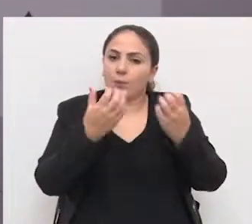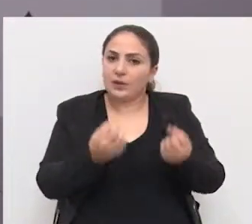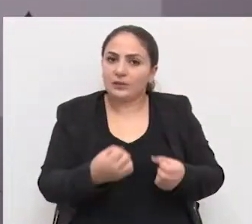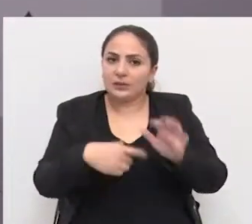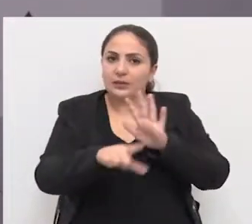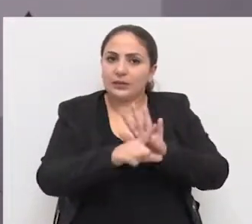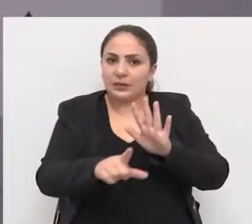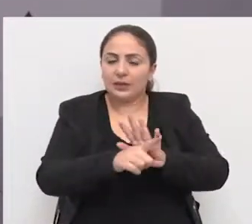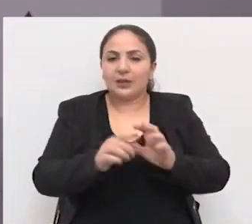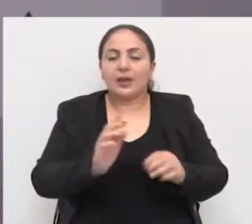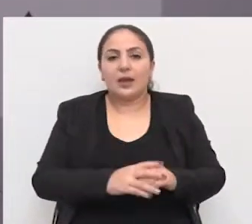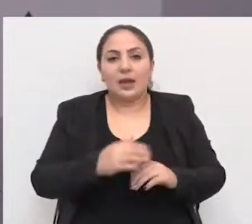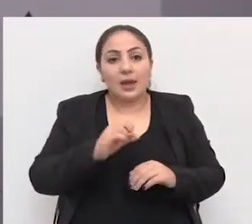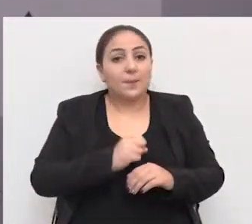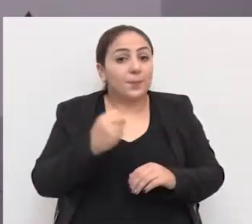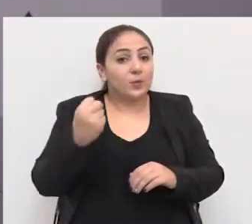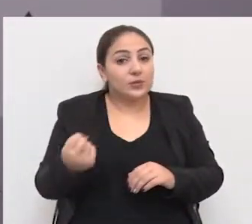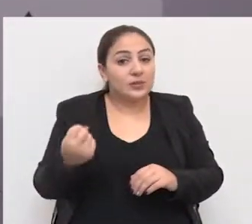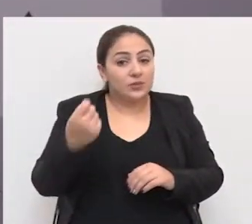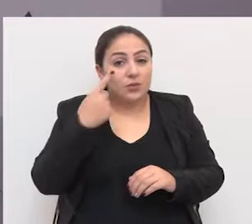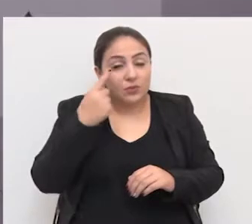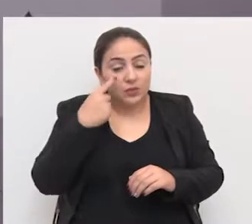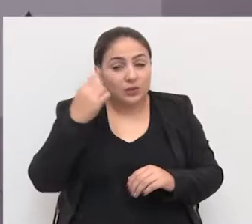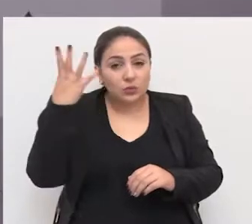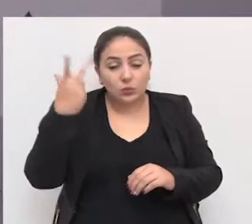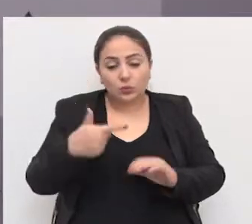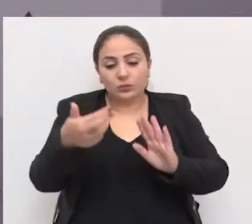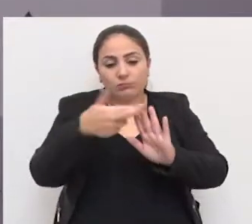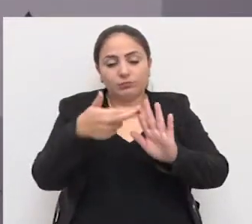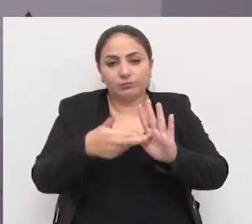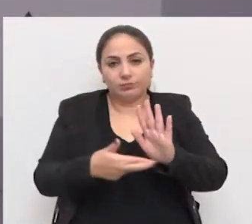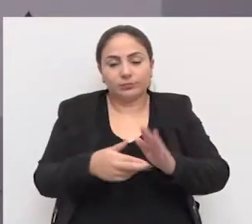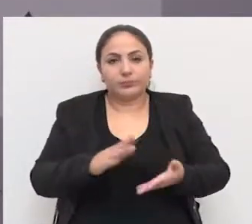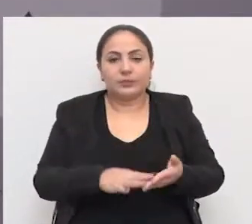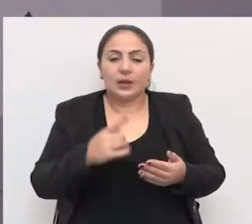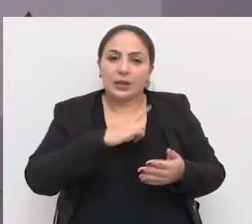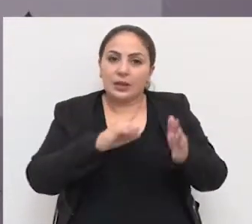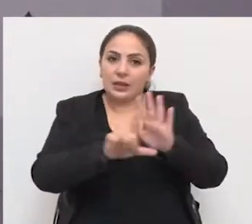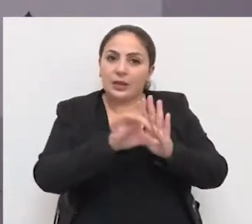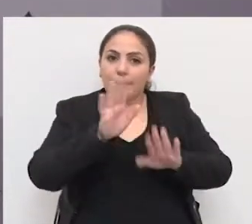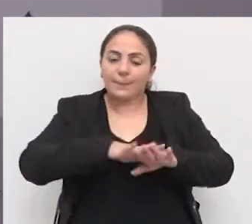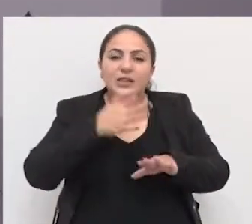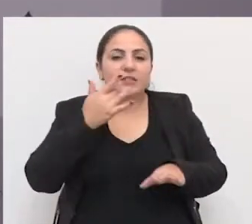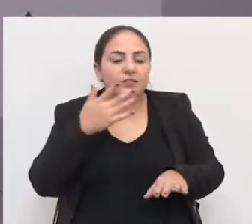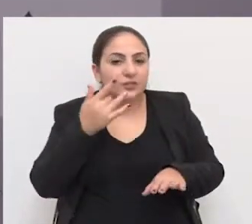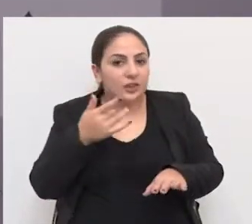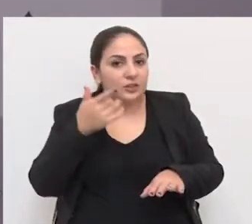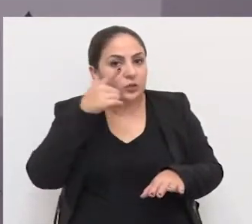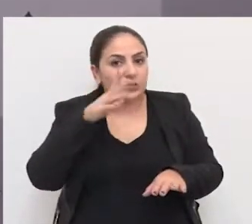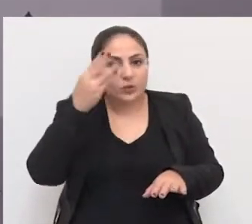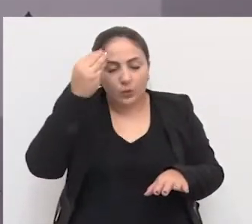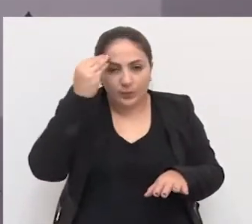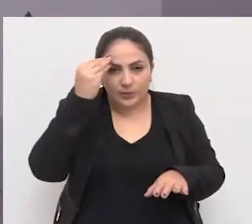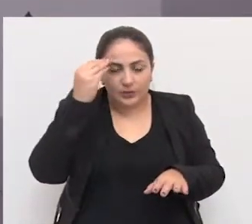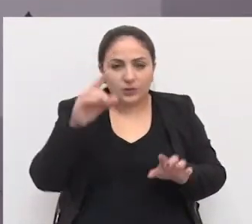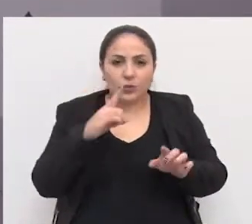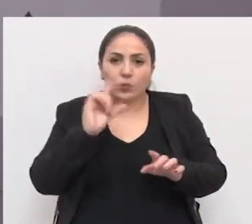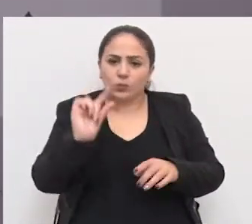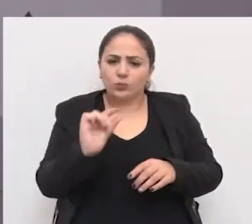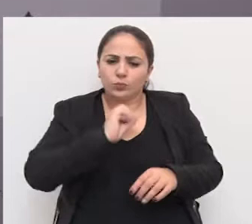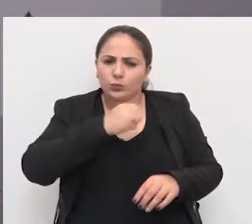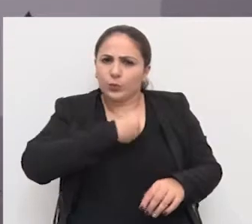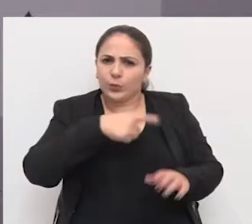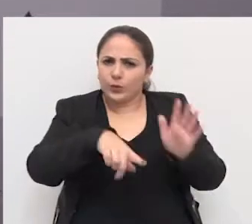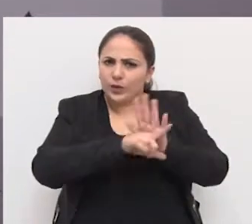quase impossível exigir a obediência e observância a tal ordenamento jurídico. Com legislações mais fáceis de serem compreendidas, mais enxutas, com o menor número de